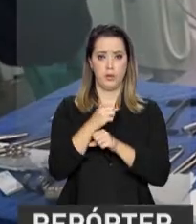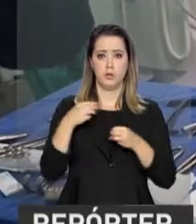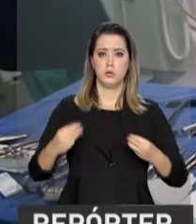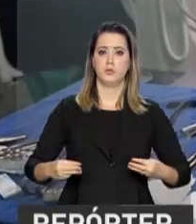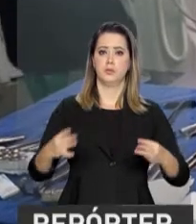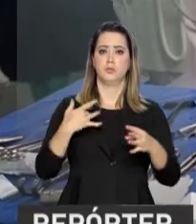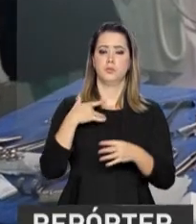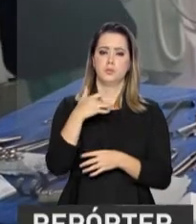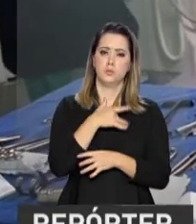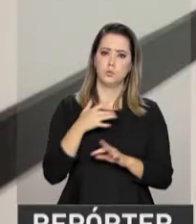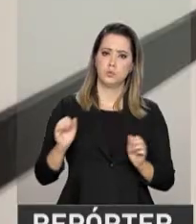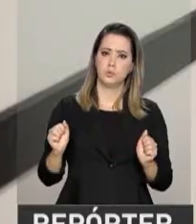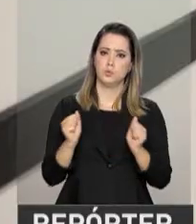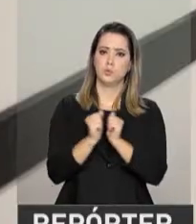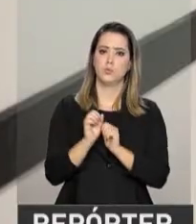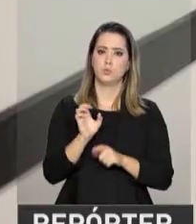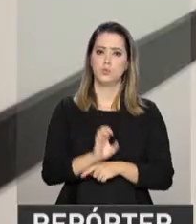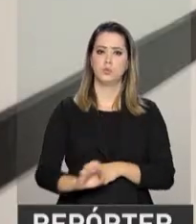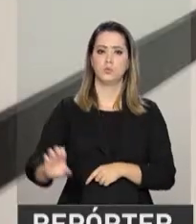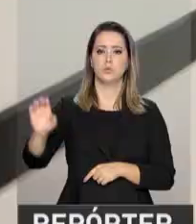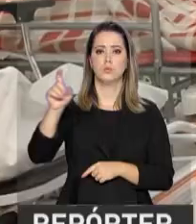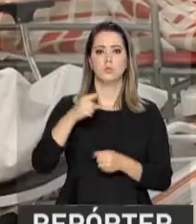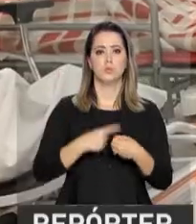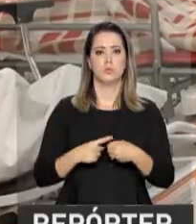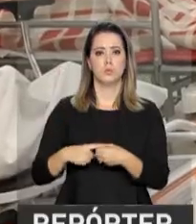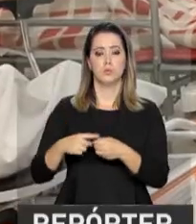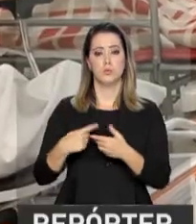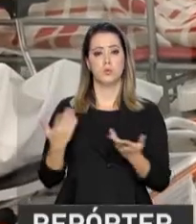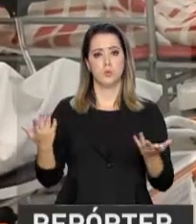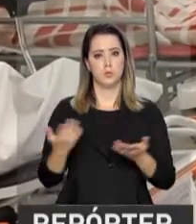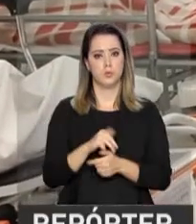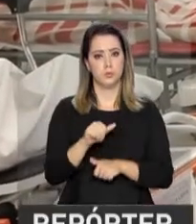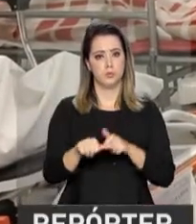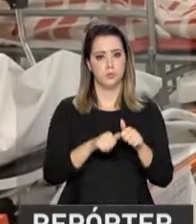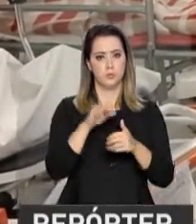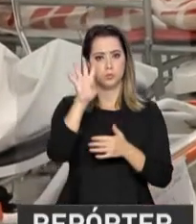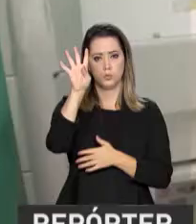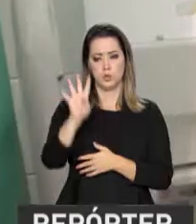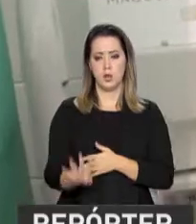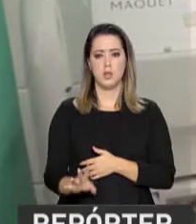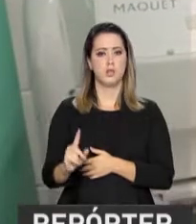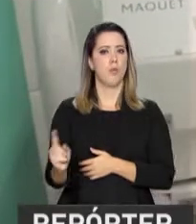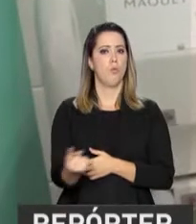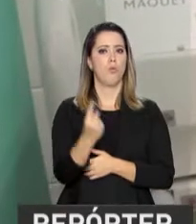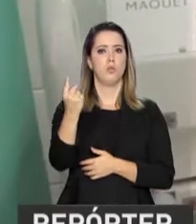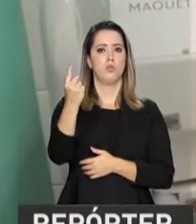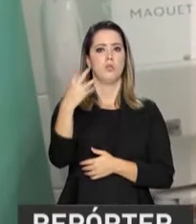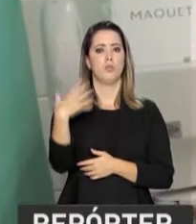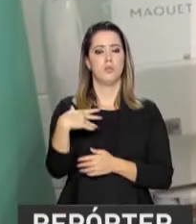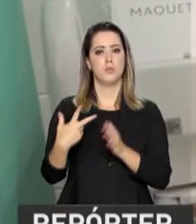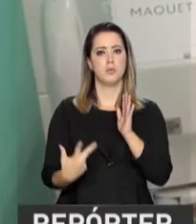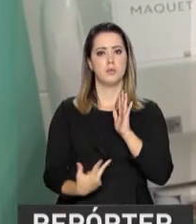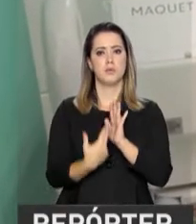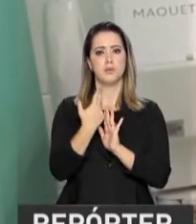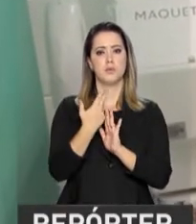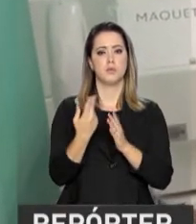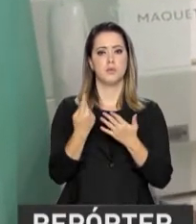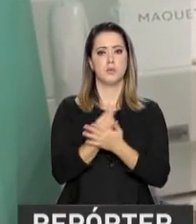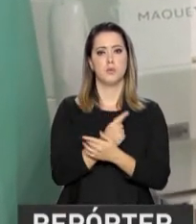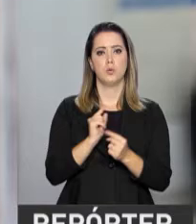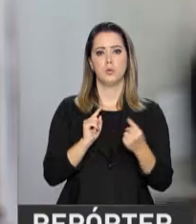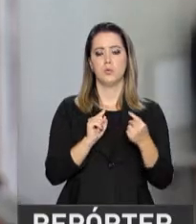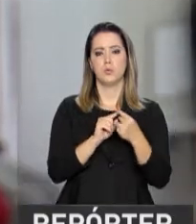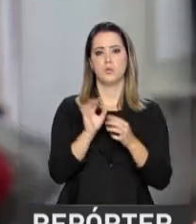saúde em uma ação conjunta com os estados e municípios adotou um modelo de lista única para as cirurgias eletivas com o